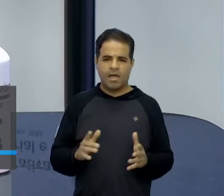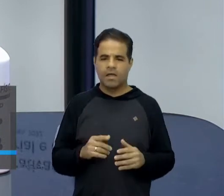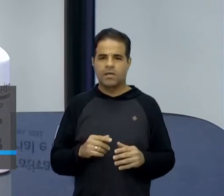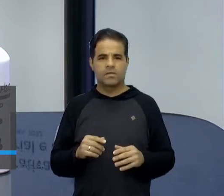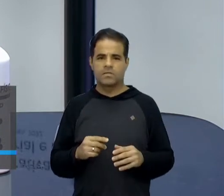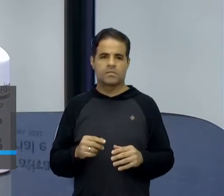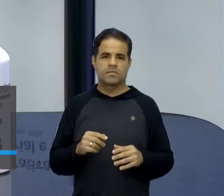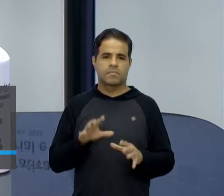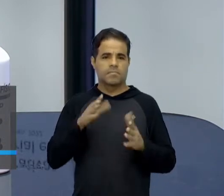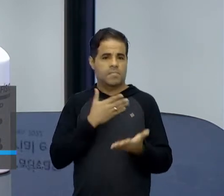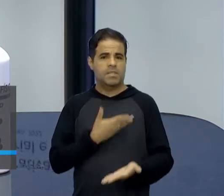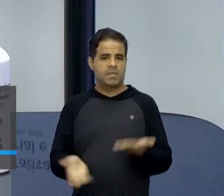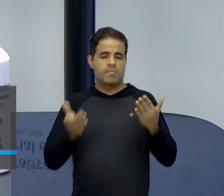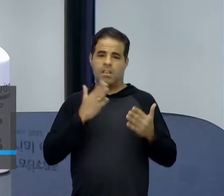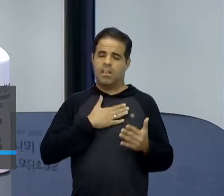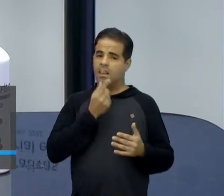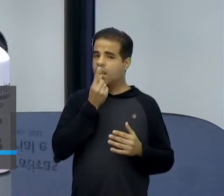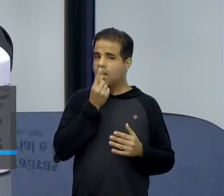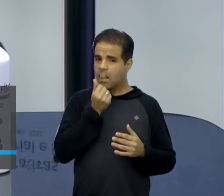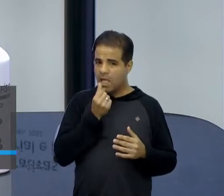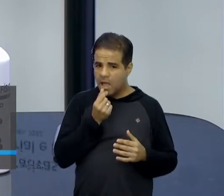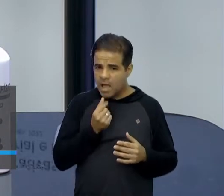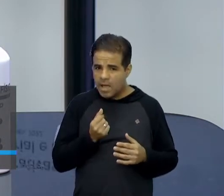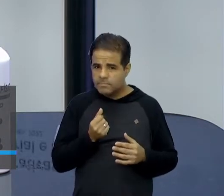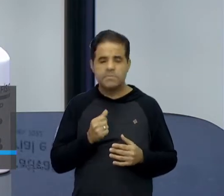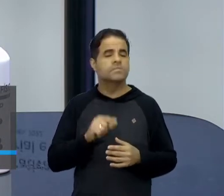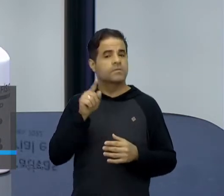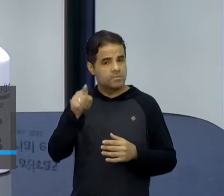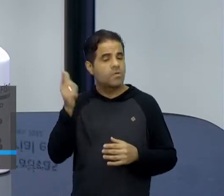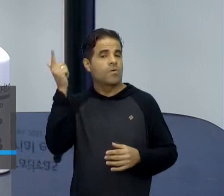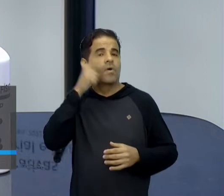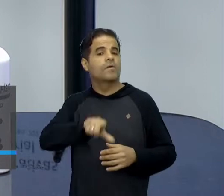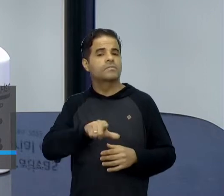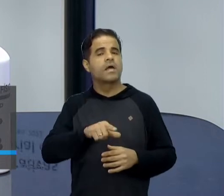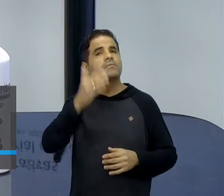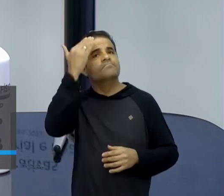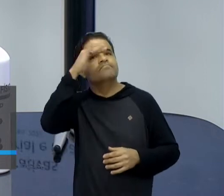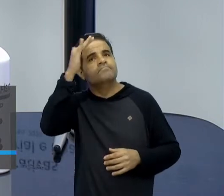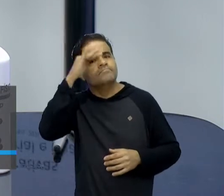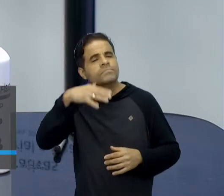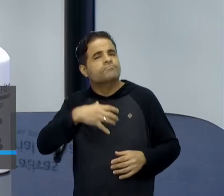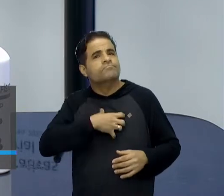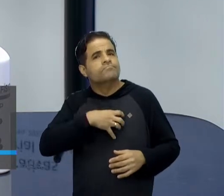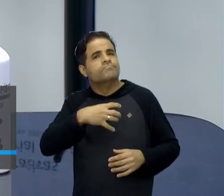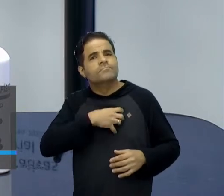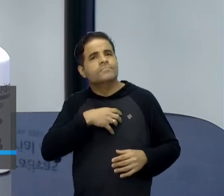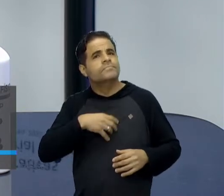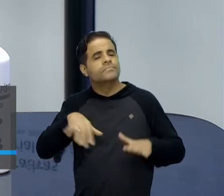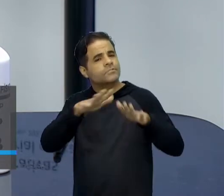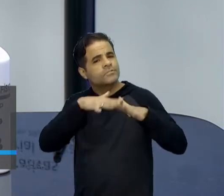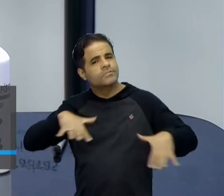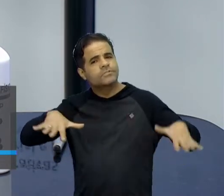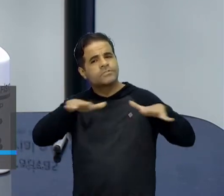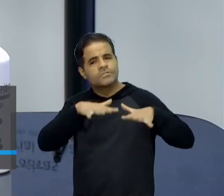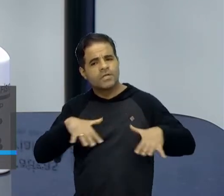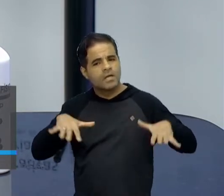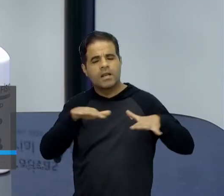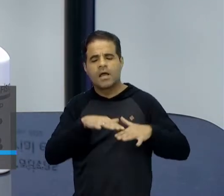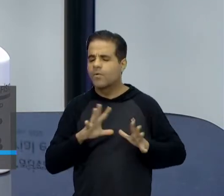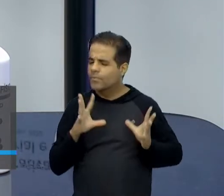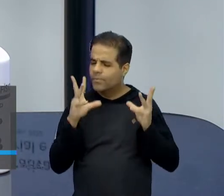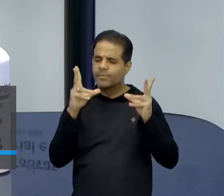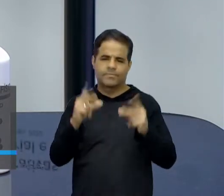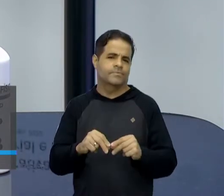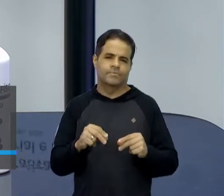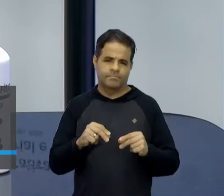meu lápis. Mas vocês conseguem entender de uma forma geral, o